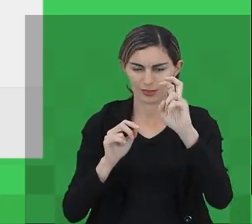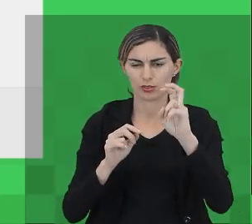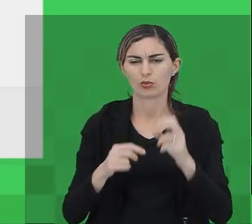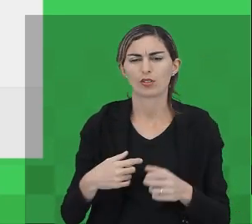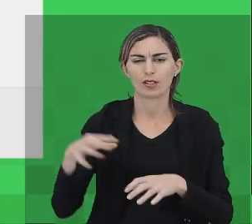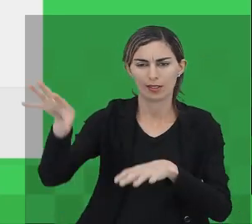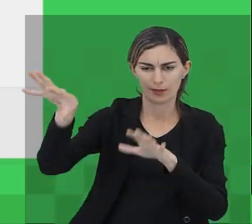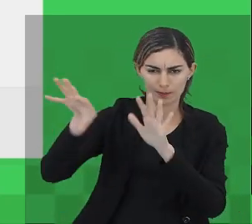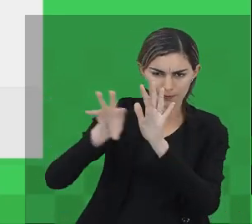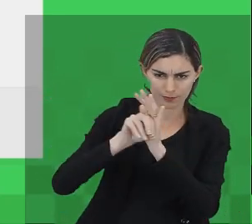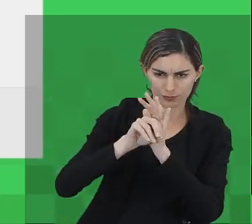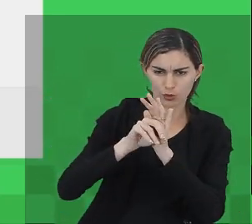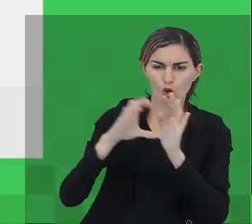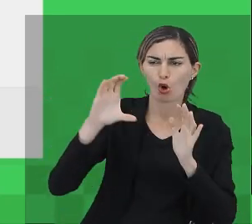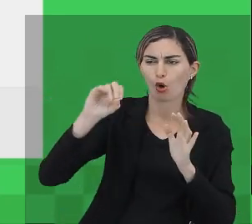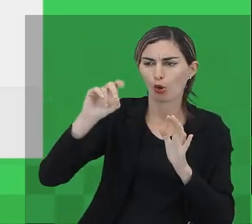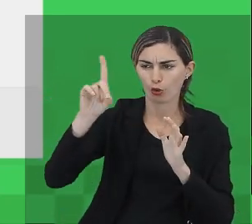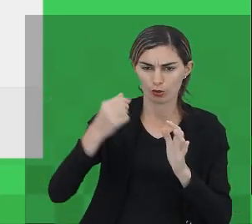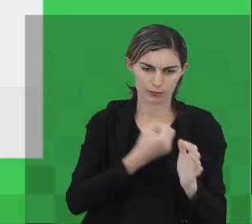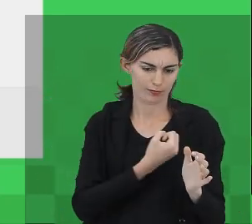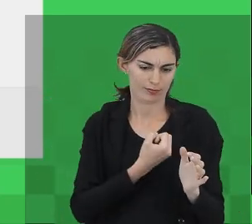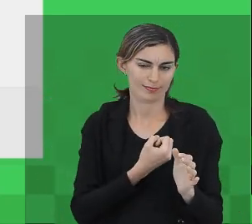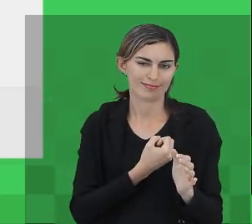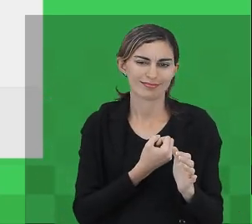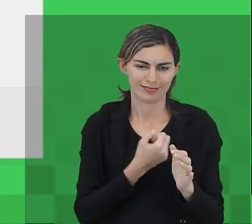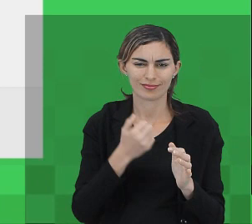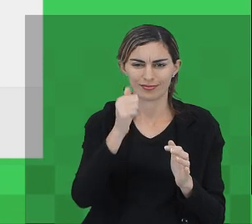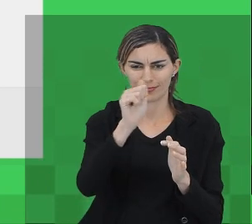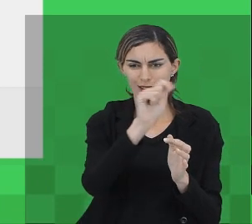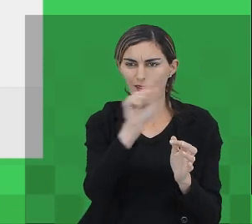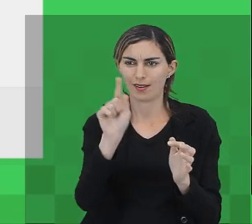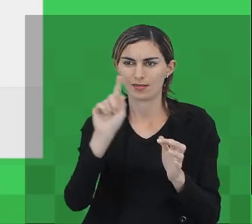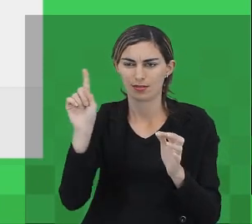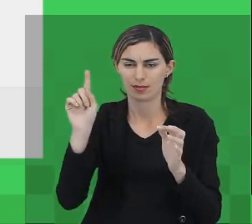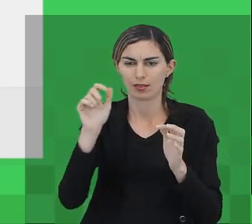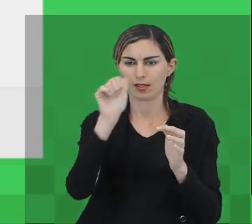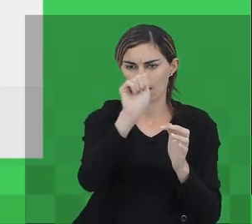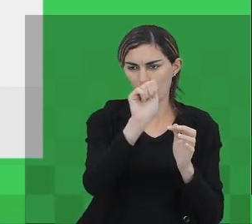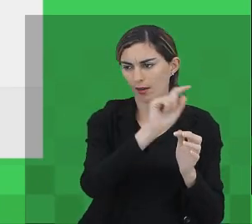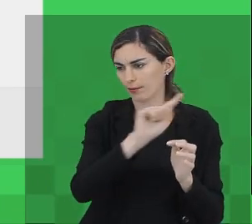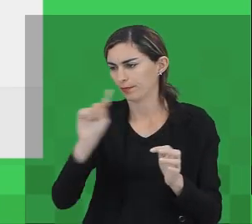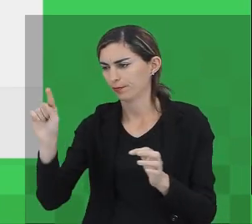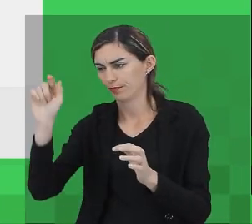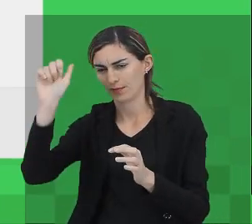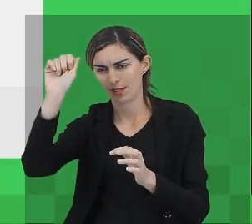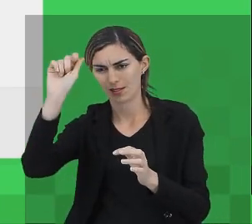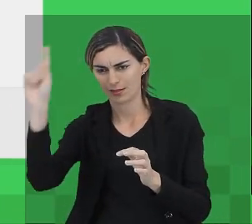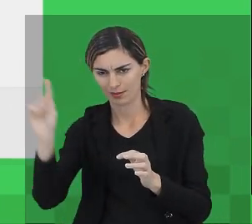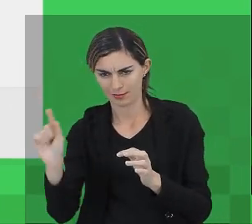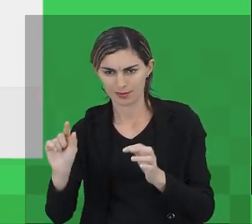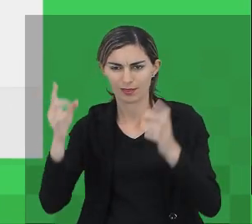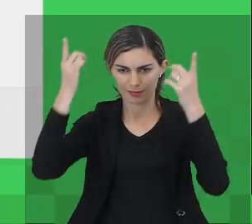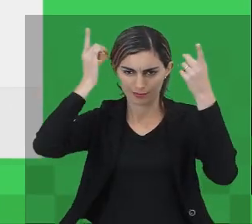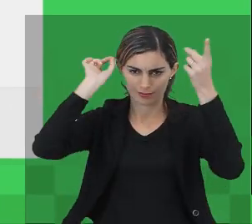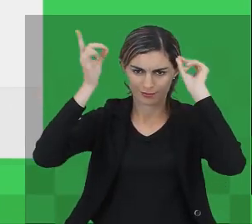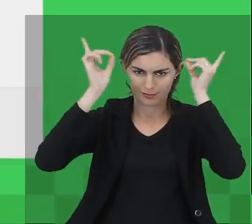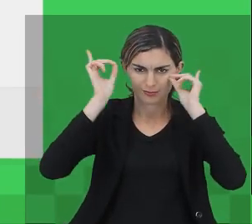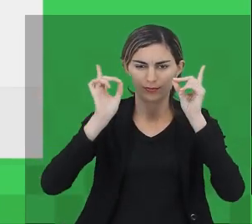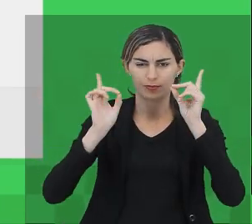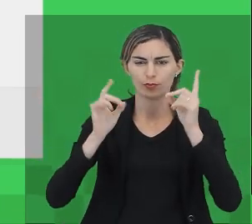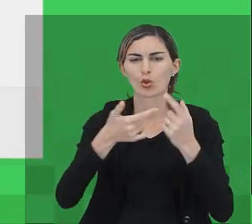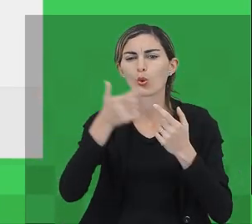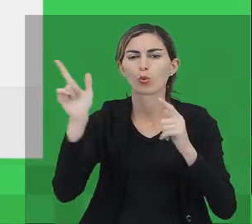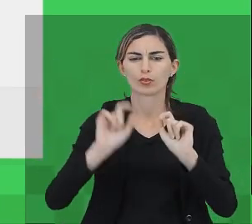opção, ela importa um código de exemplo do Android. Vamos selecionar aqui a primeira. Essa